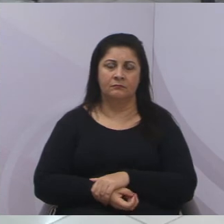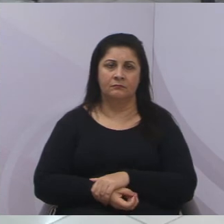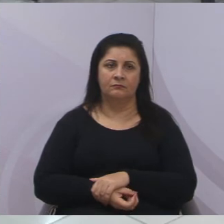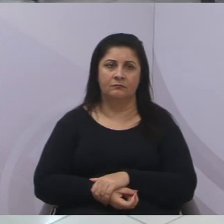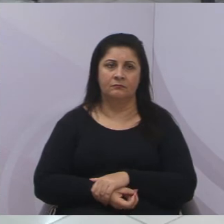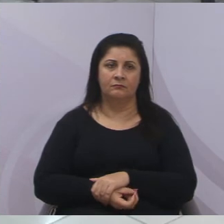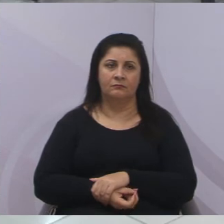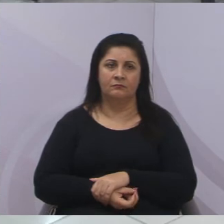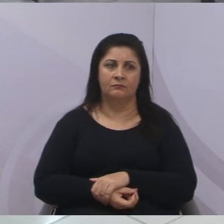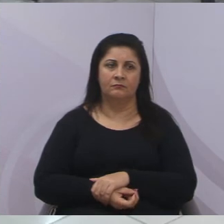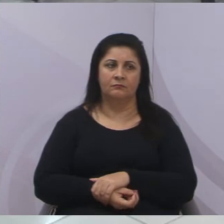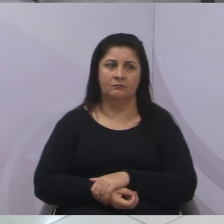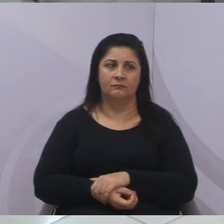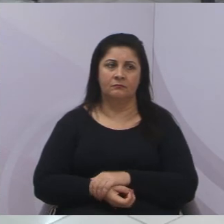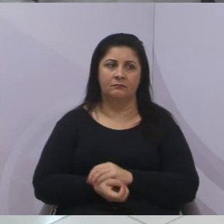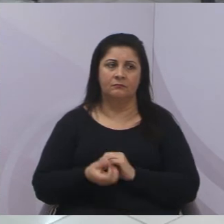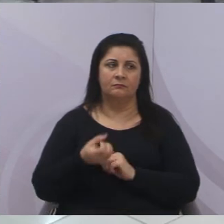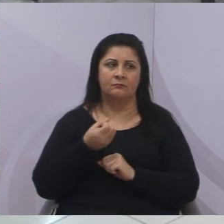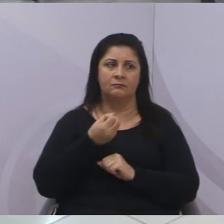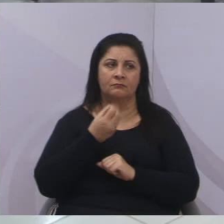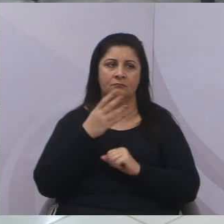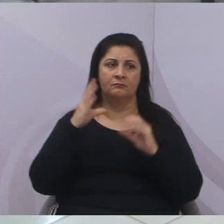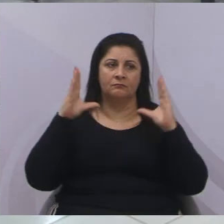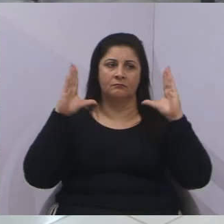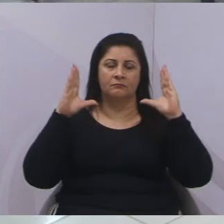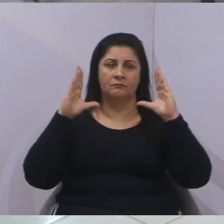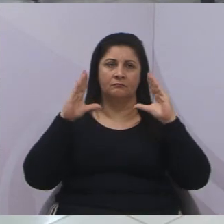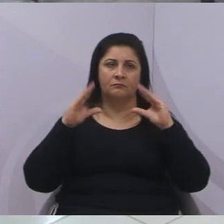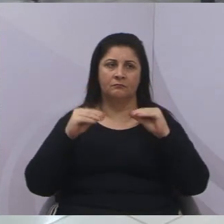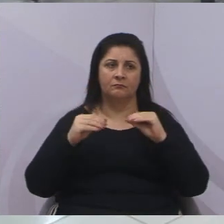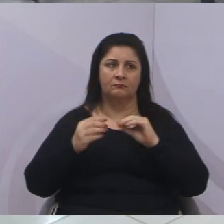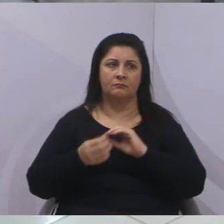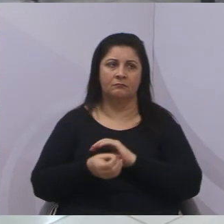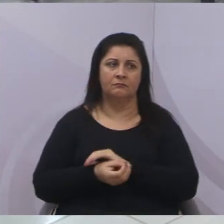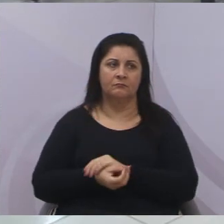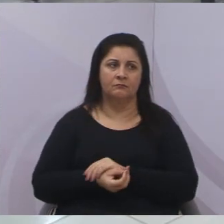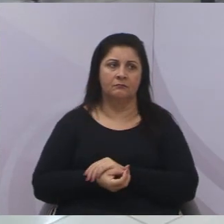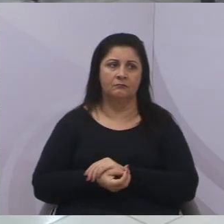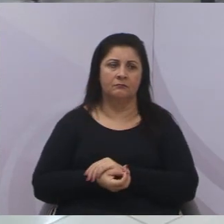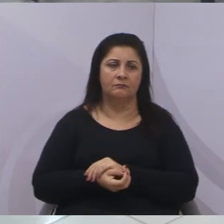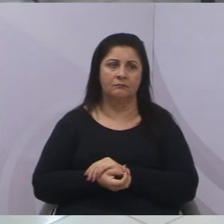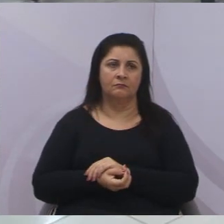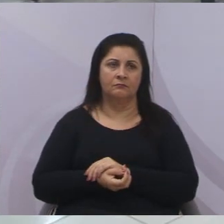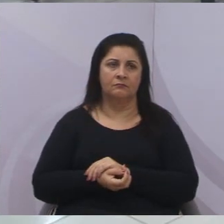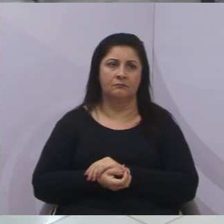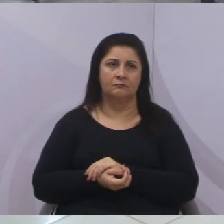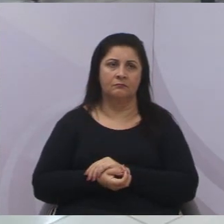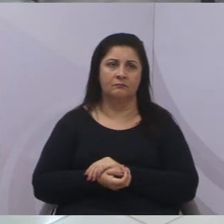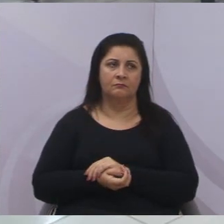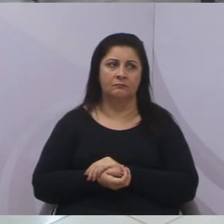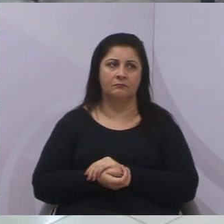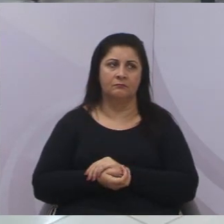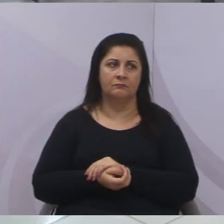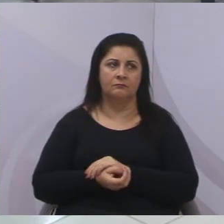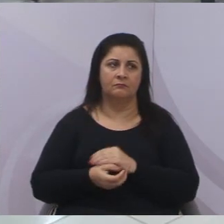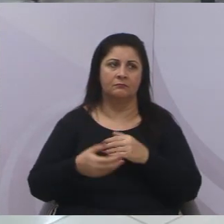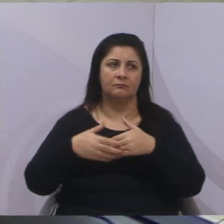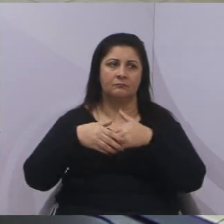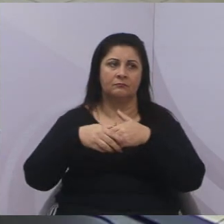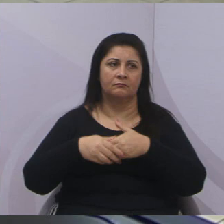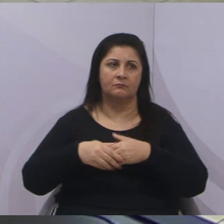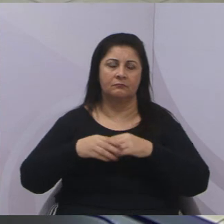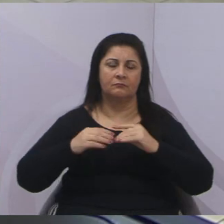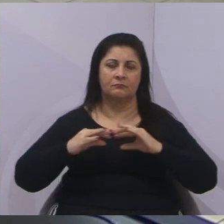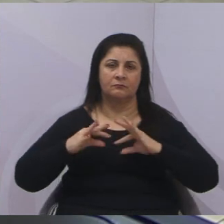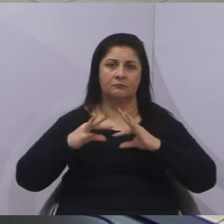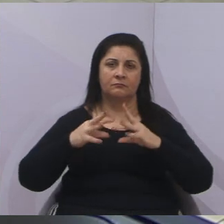Bom, boa tarde a todos. Em nome da doutora Águeda, quero cumprimentar todos os presentes